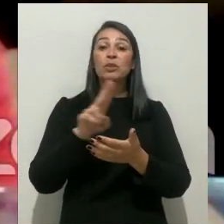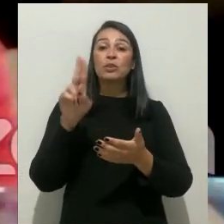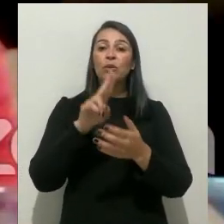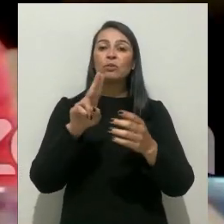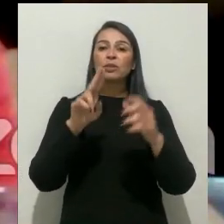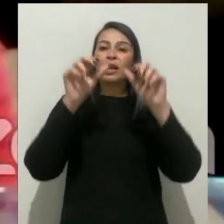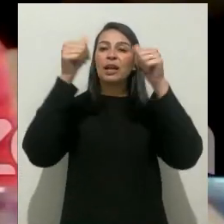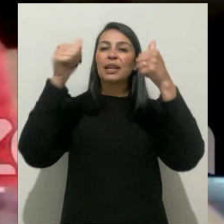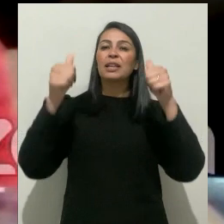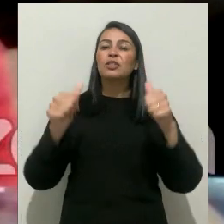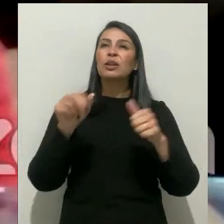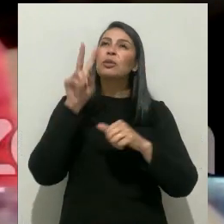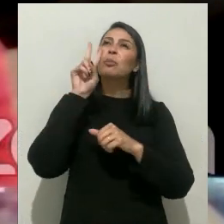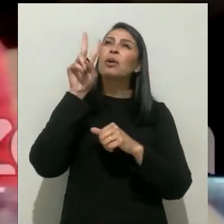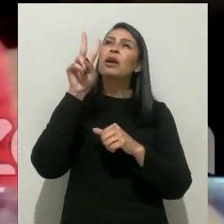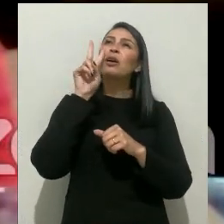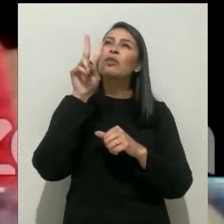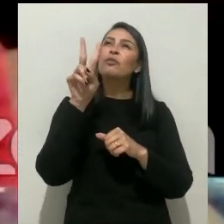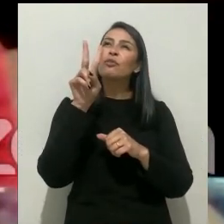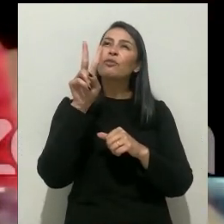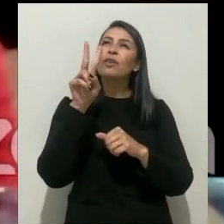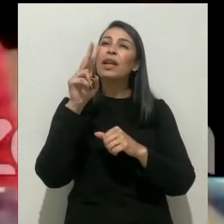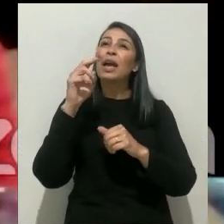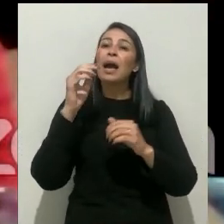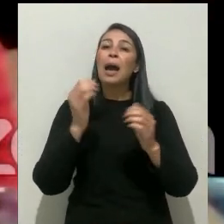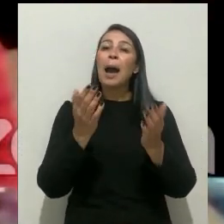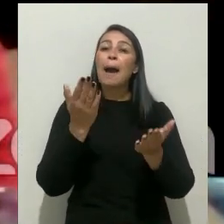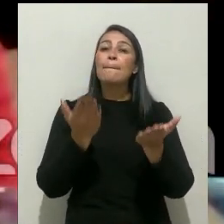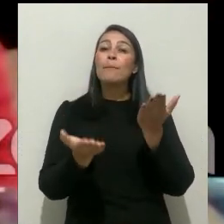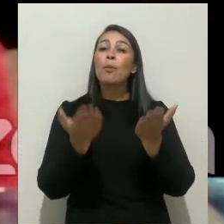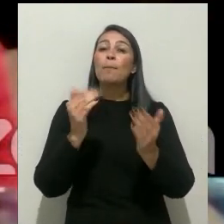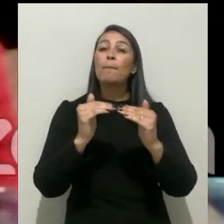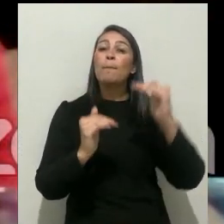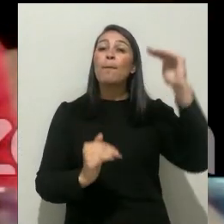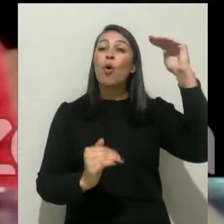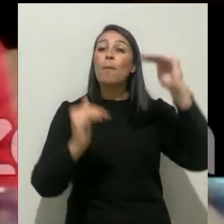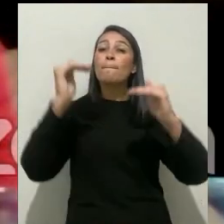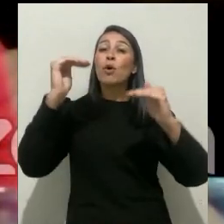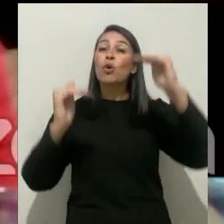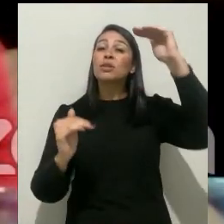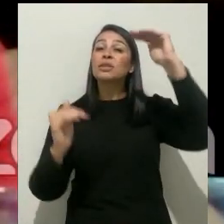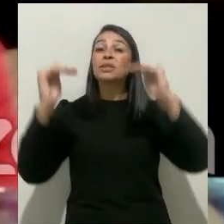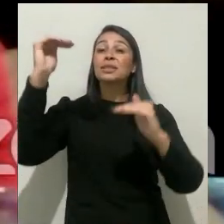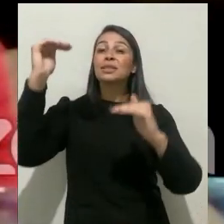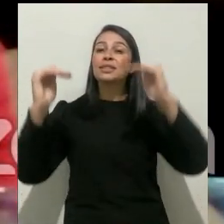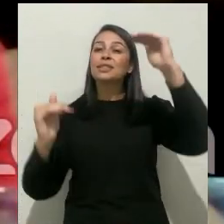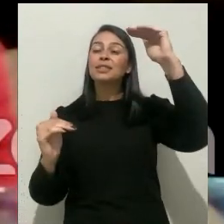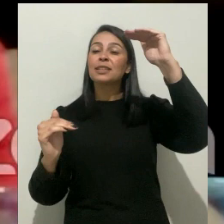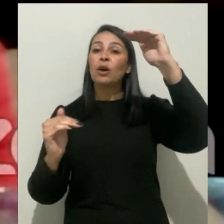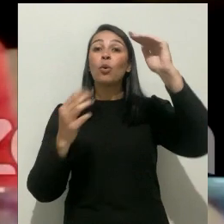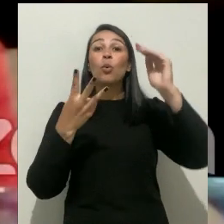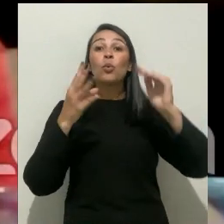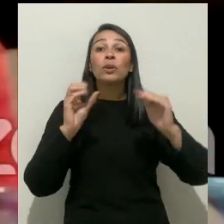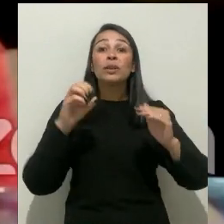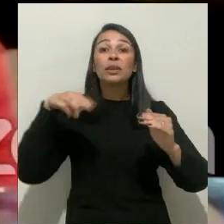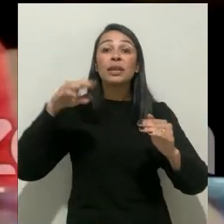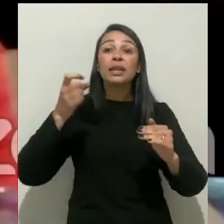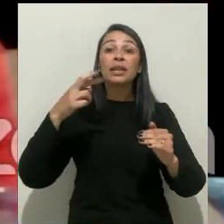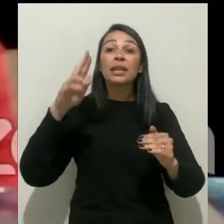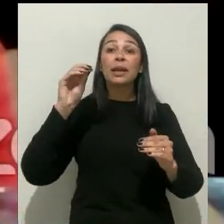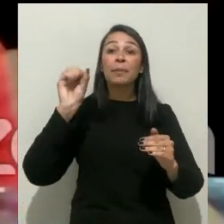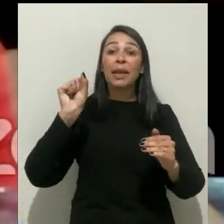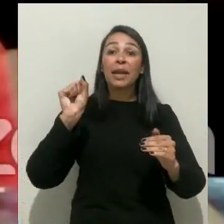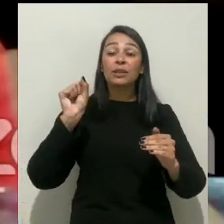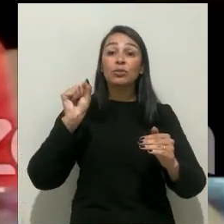aquele elemento como elemento de observação de posição e de proporção. A proporção do Cristo é incrível, realmente, né? São 30 metros por